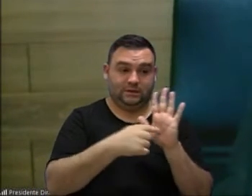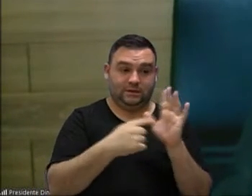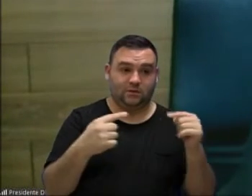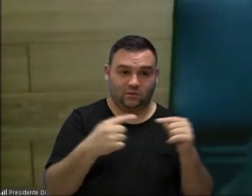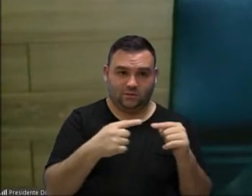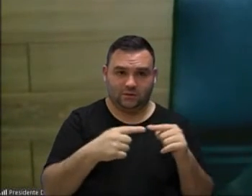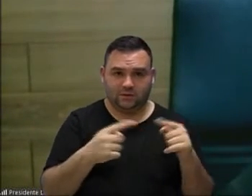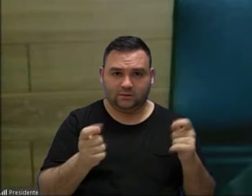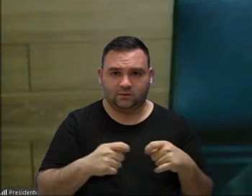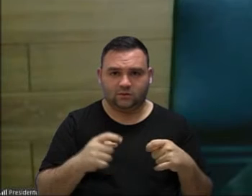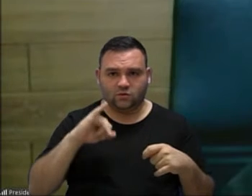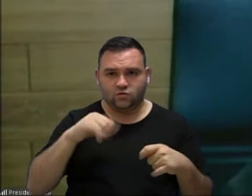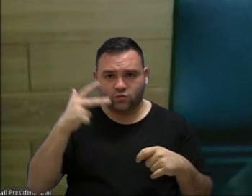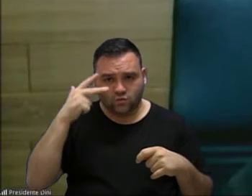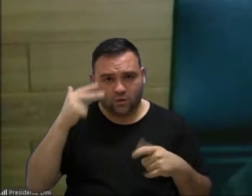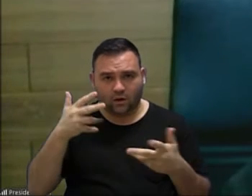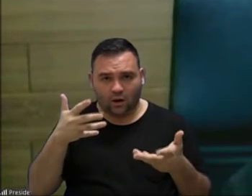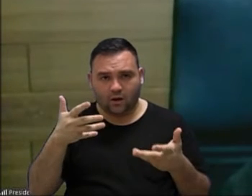João você pediu pra falar João